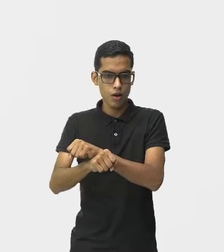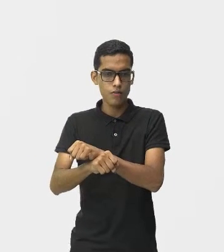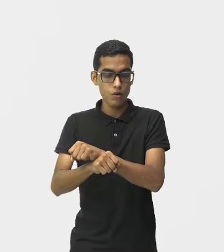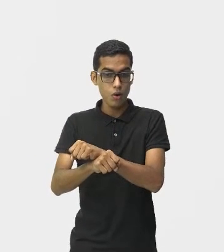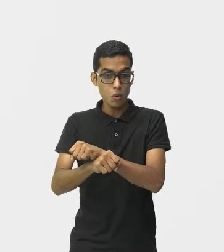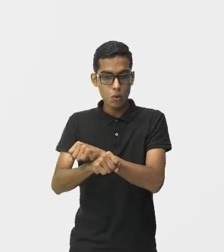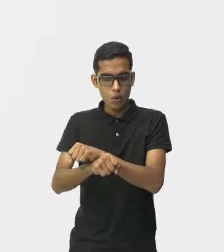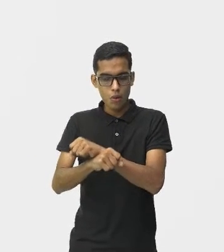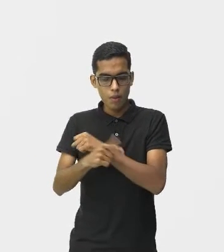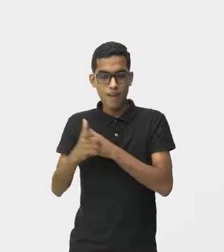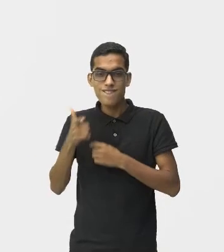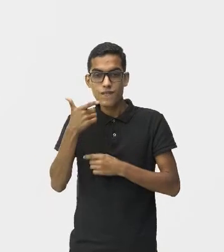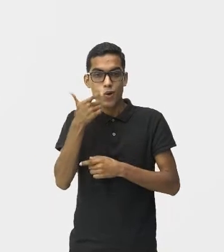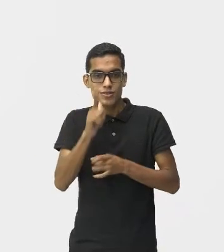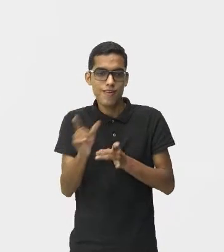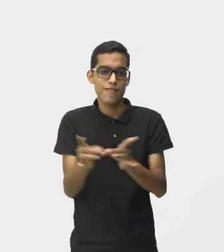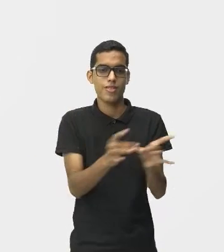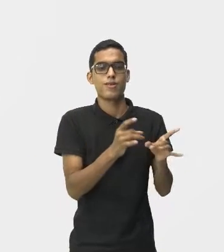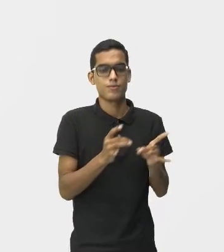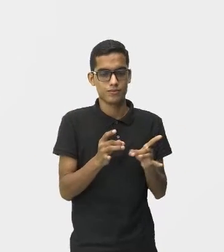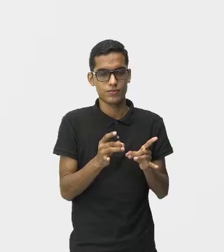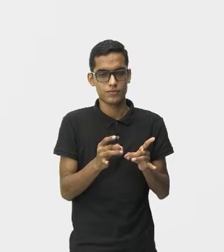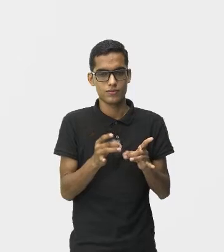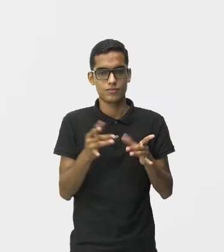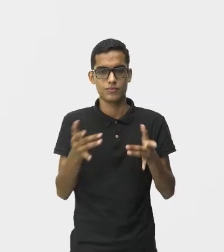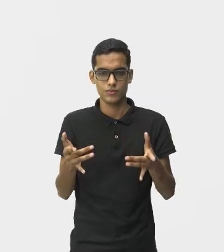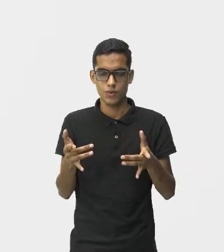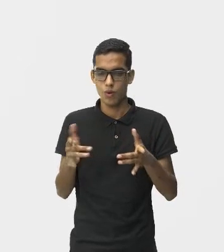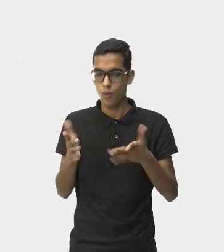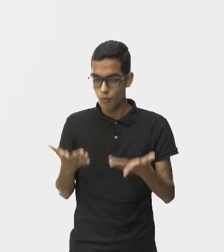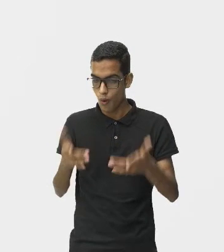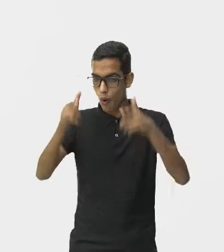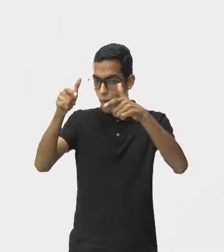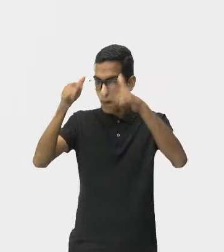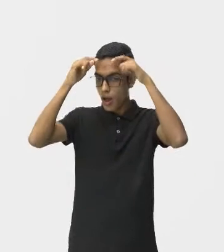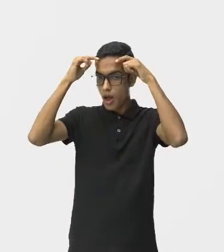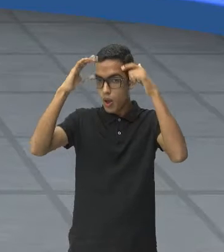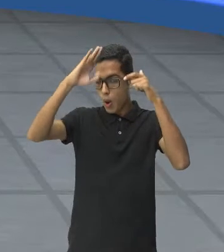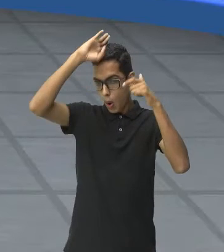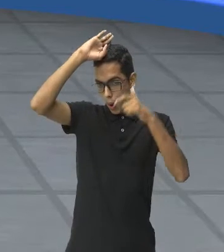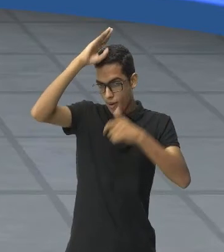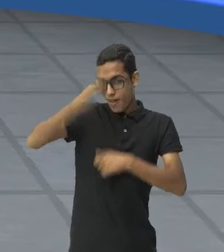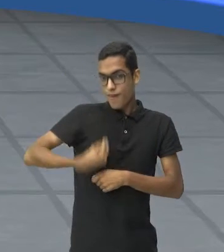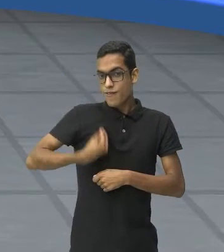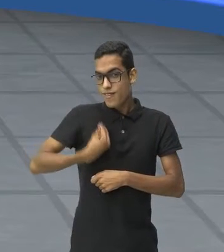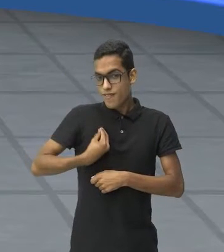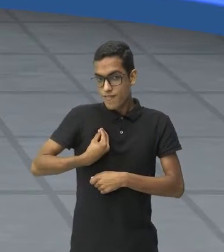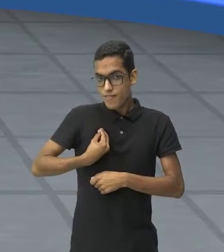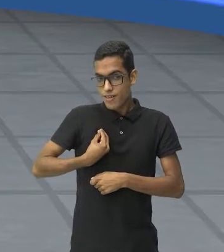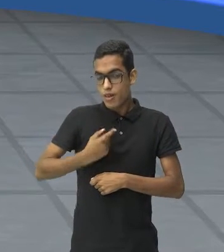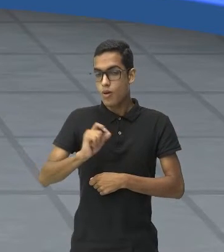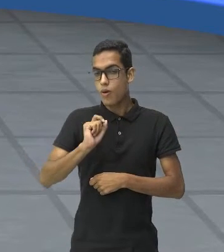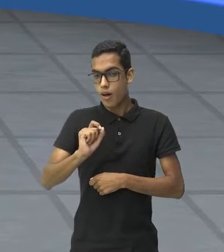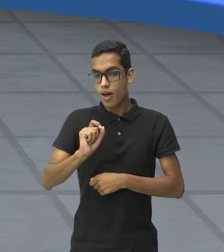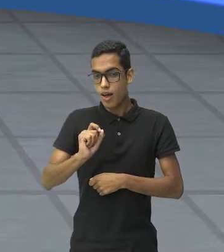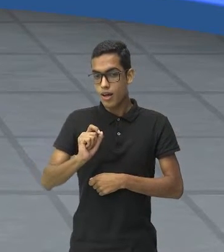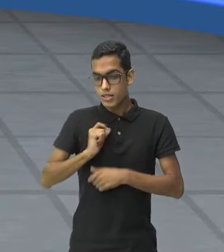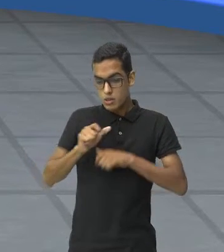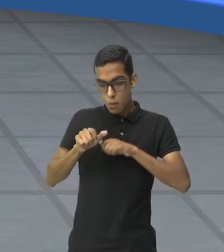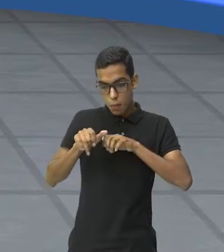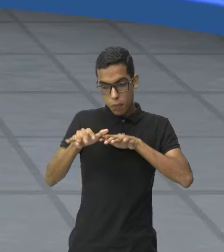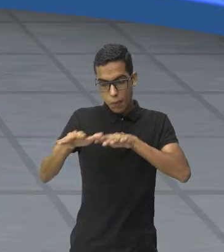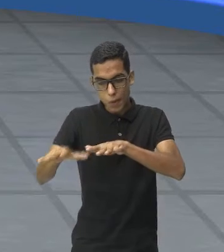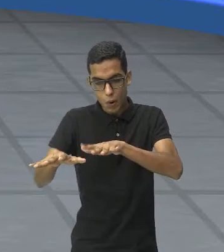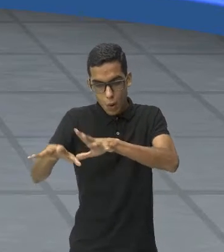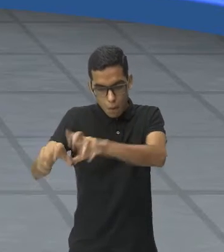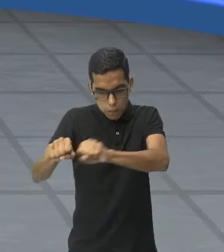o Império Romano sobrevivia de invasões. E essas invasões, com o tempo, como eu falei para vocês no começo das aulas,